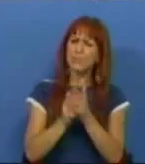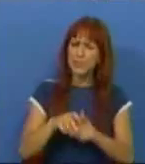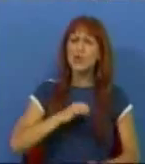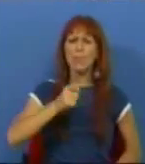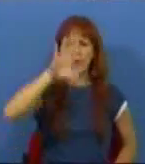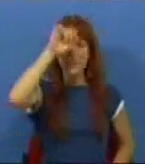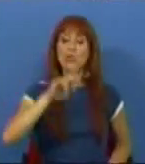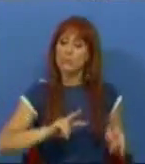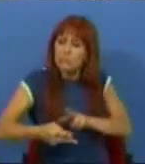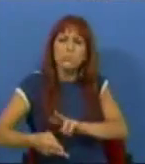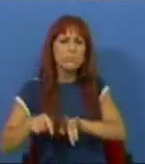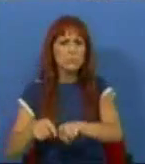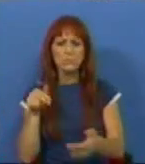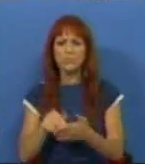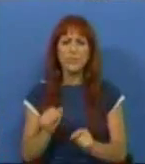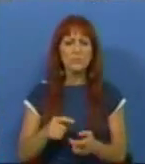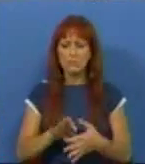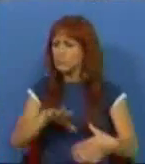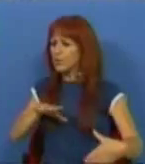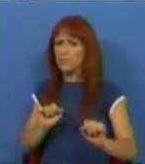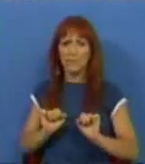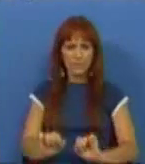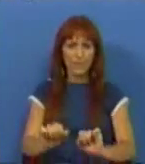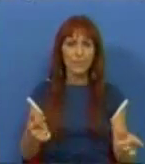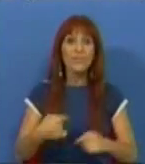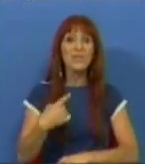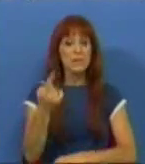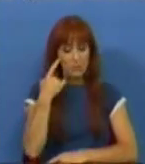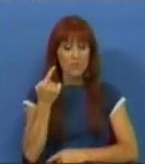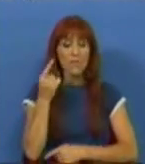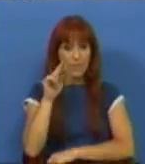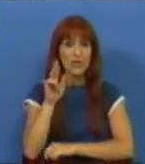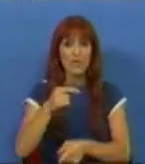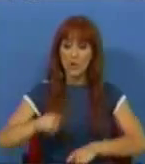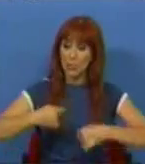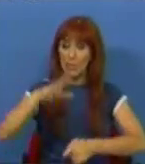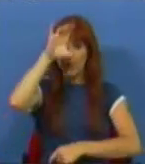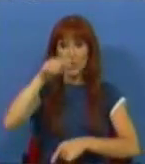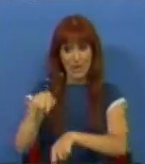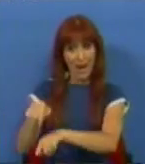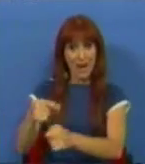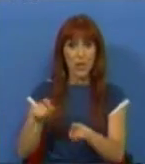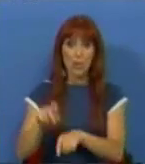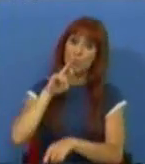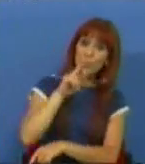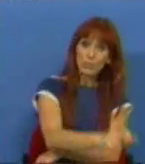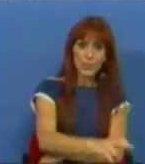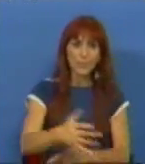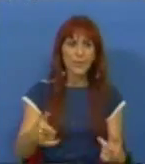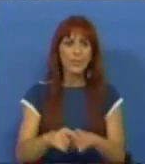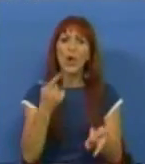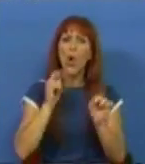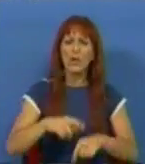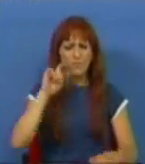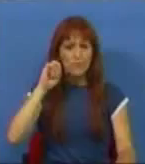que o Sr. Primeiro-Ministro corrigiu essa posição, marcando a sua. Registámos também que o próprio Ministro em causa lhe respondeu e